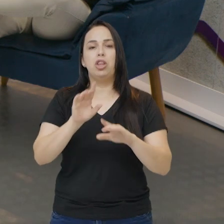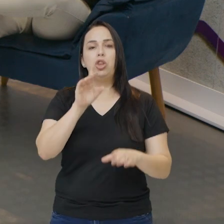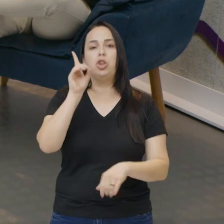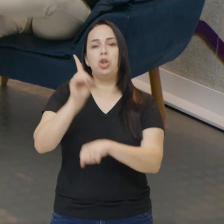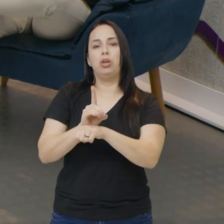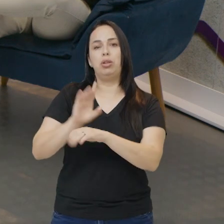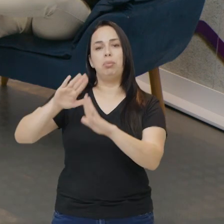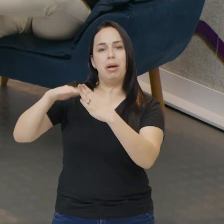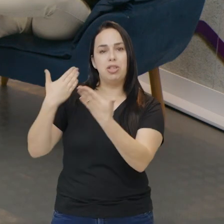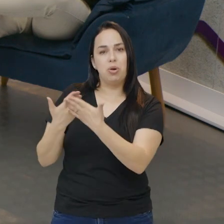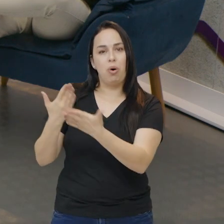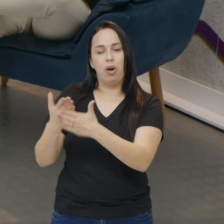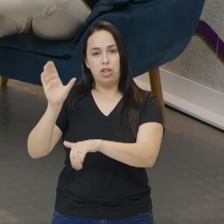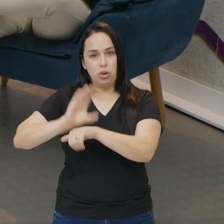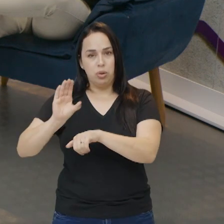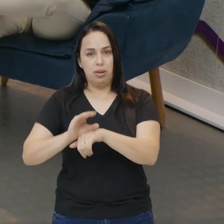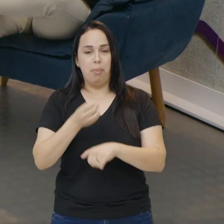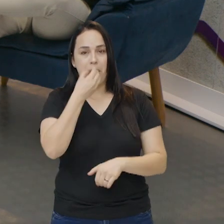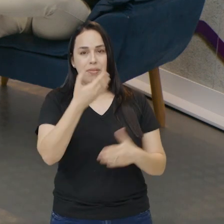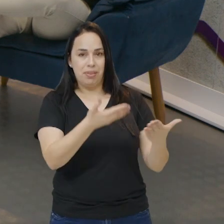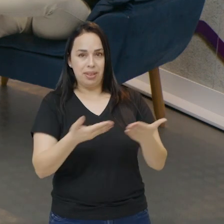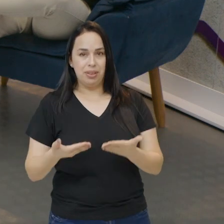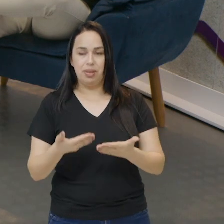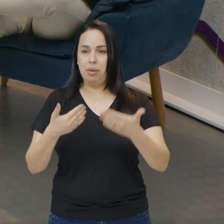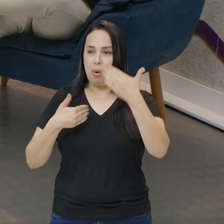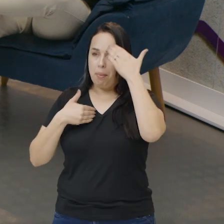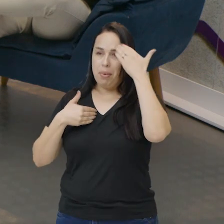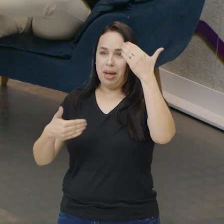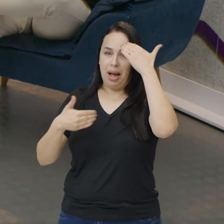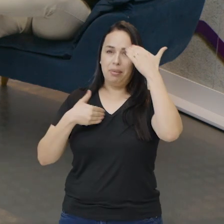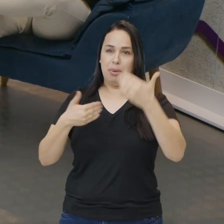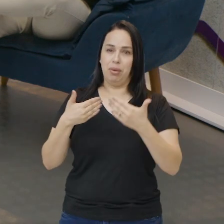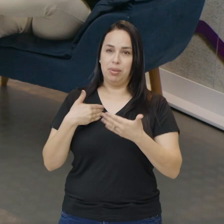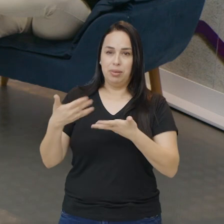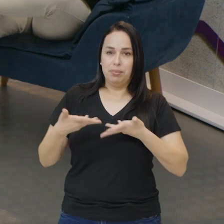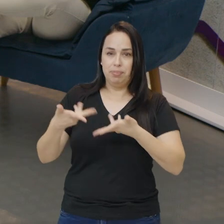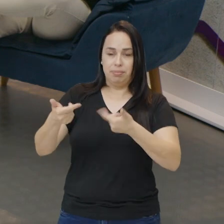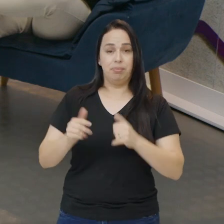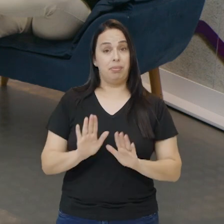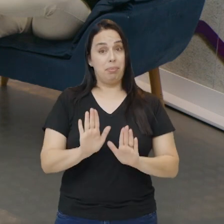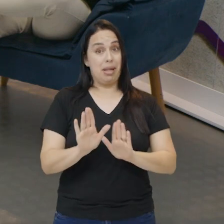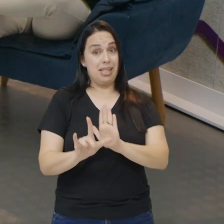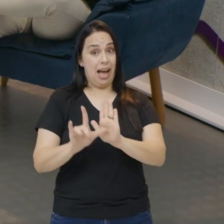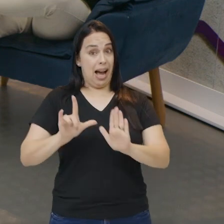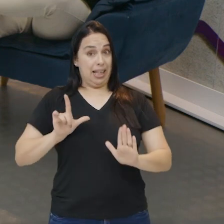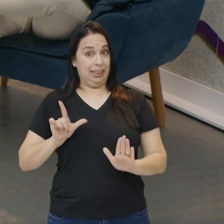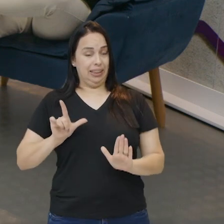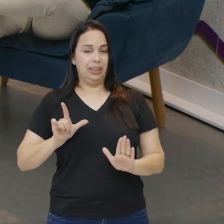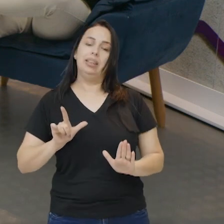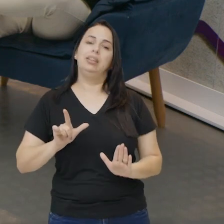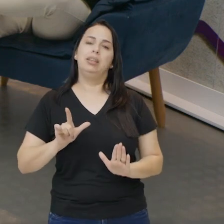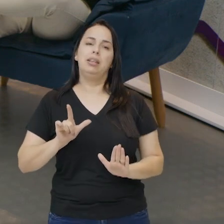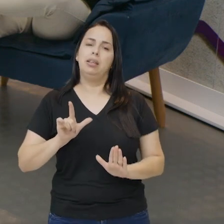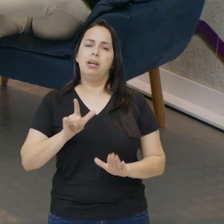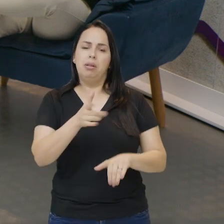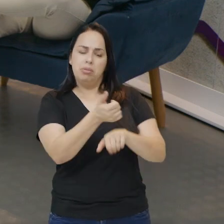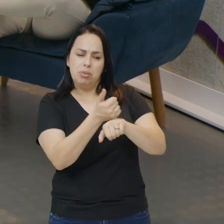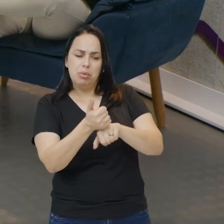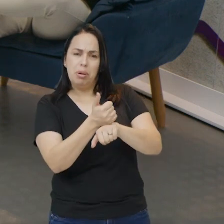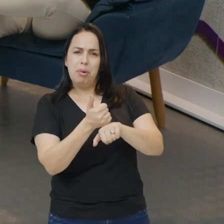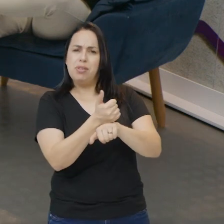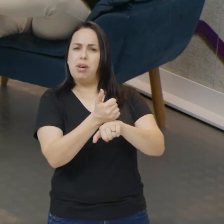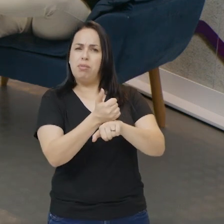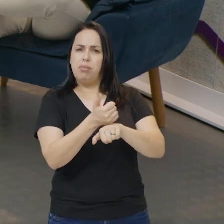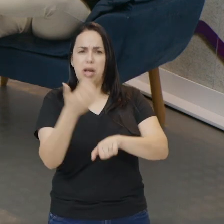de uma escola de cursos. Seja muito bem-vindo, Eduardo. Muito obrigado pelo convite. Mas antes da gente entender